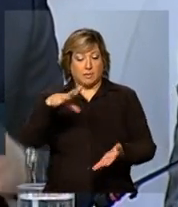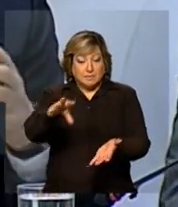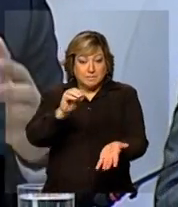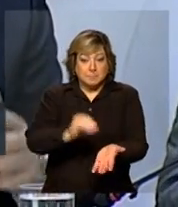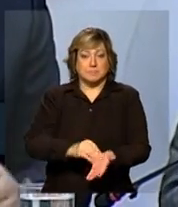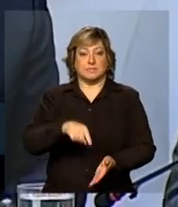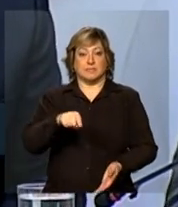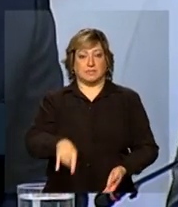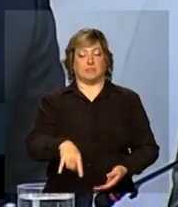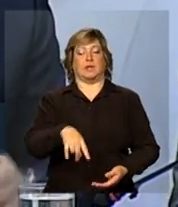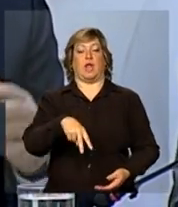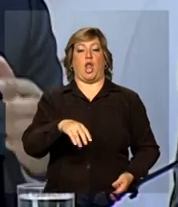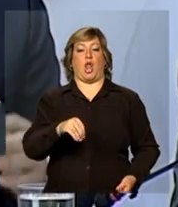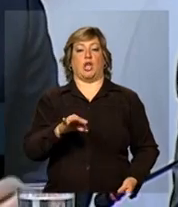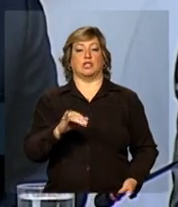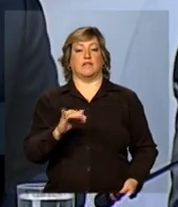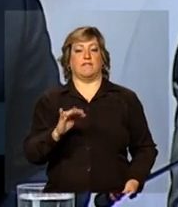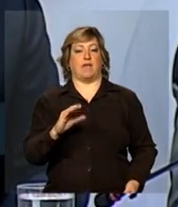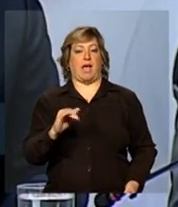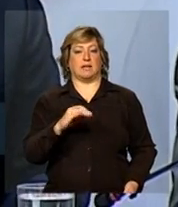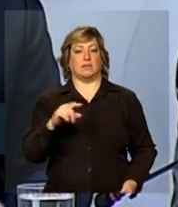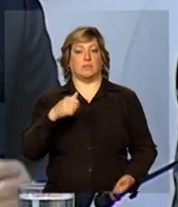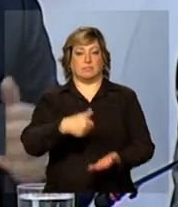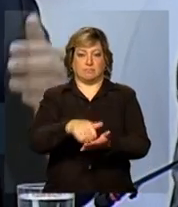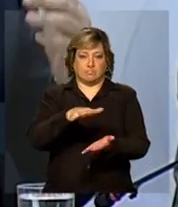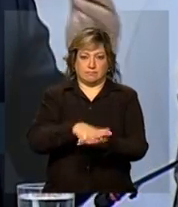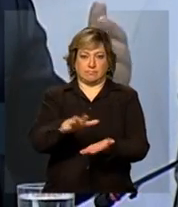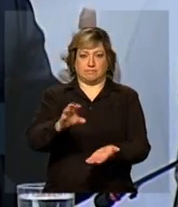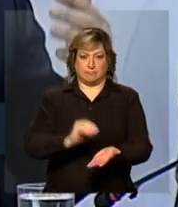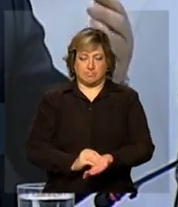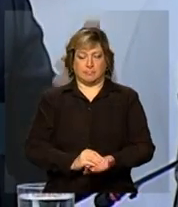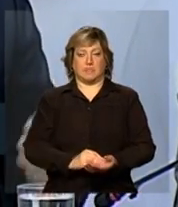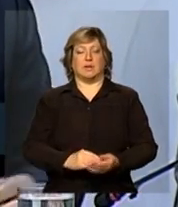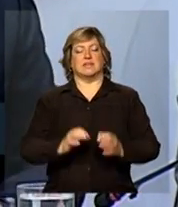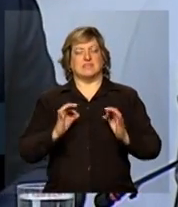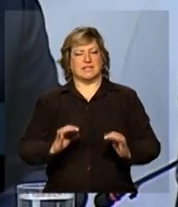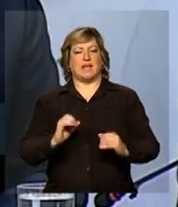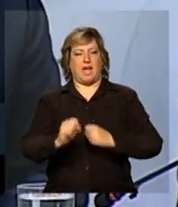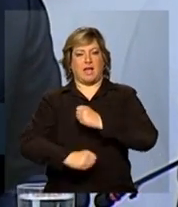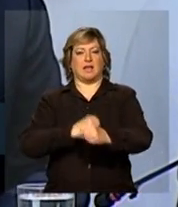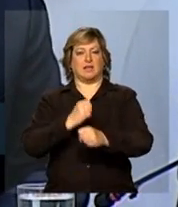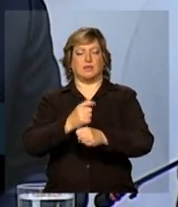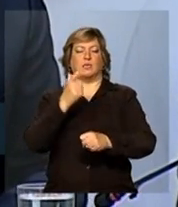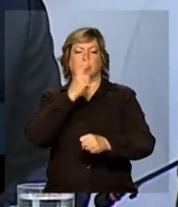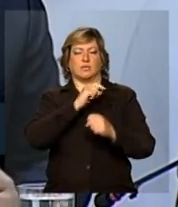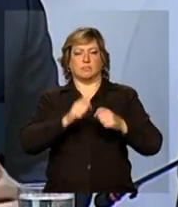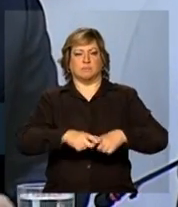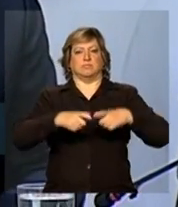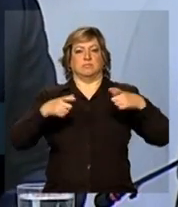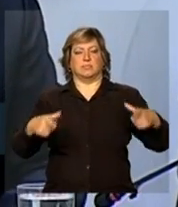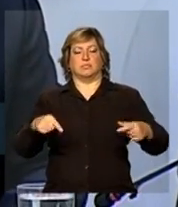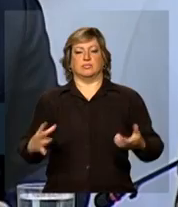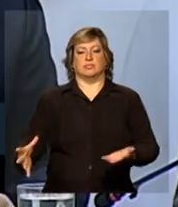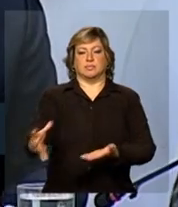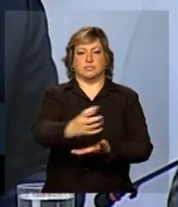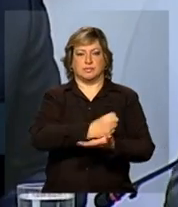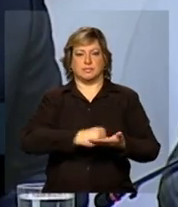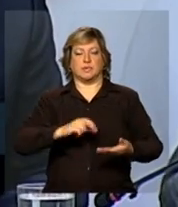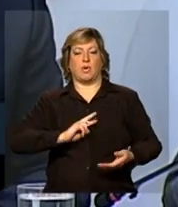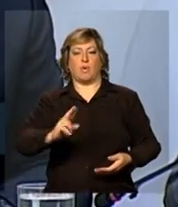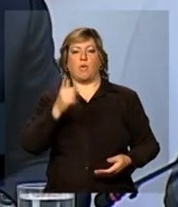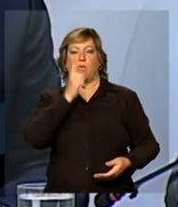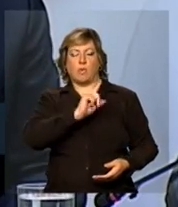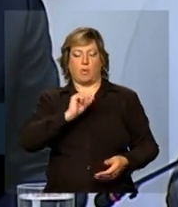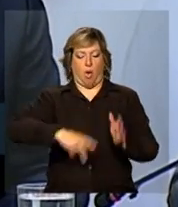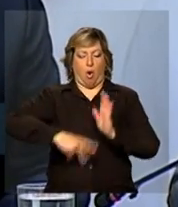sim, nós vamos ter, com certeza, para o ano, vamos estar comemorando mais aumento na doação, na captação e no resultado